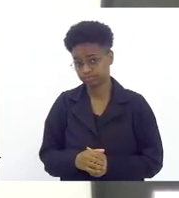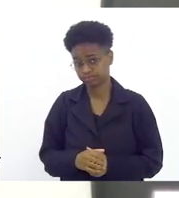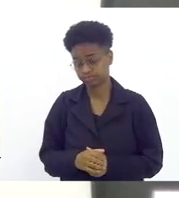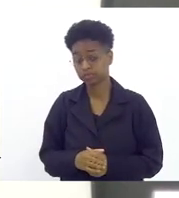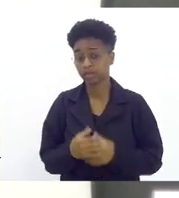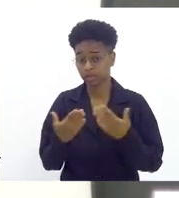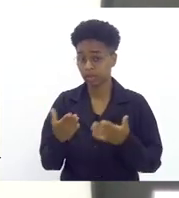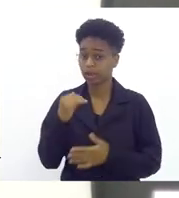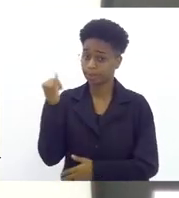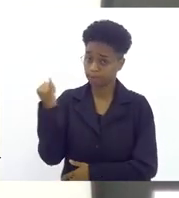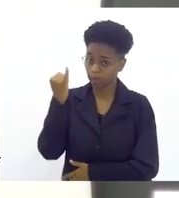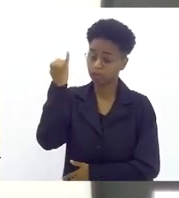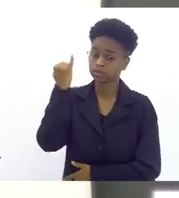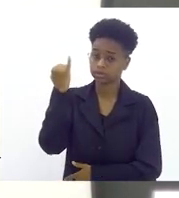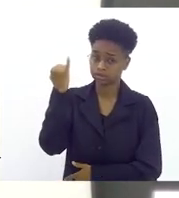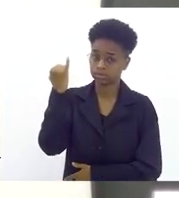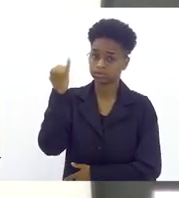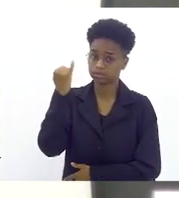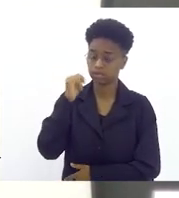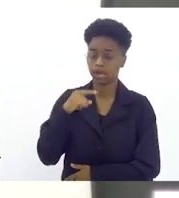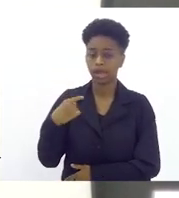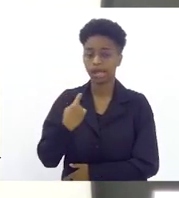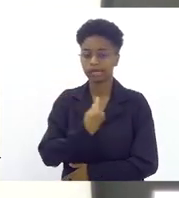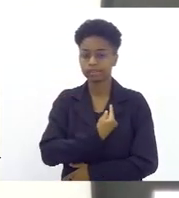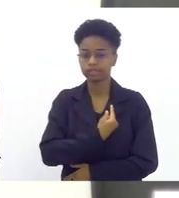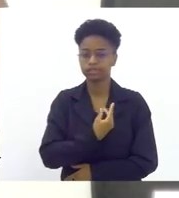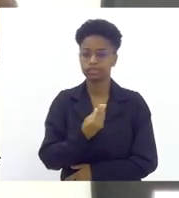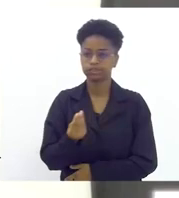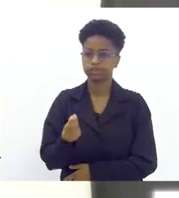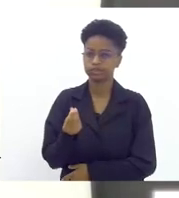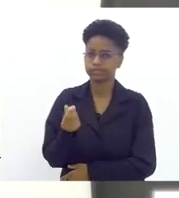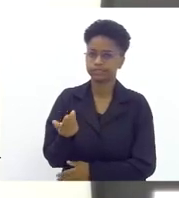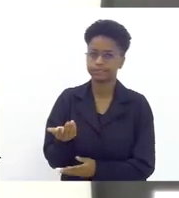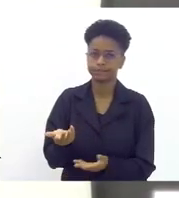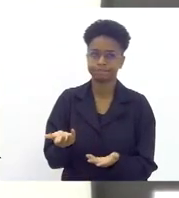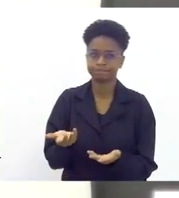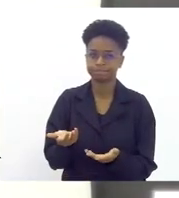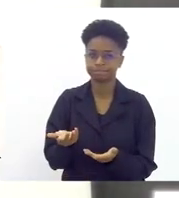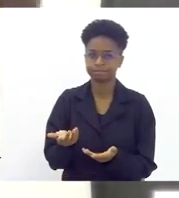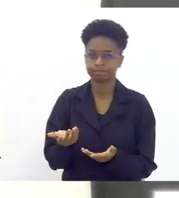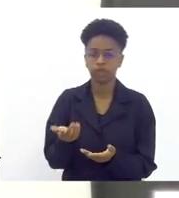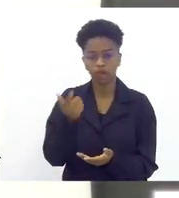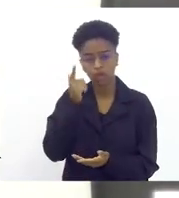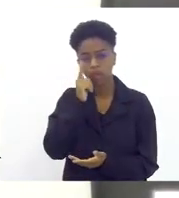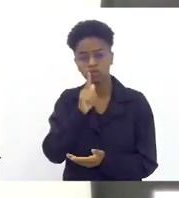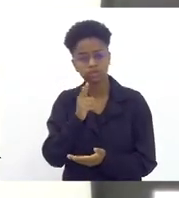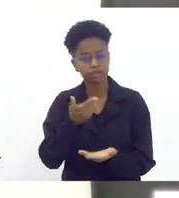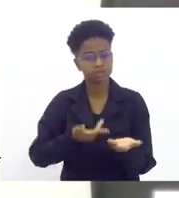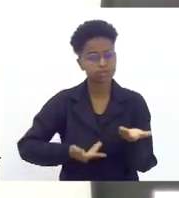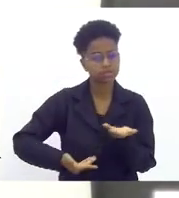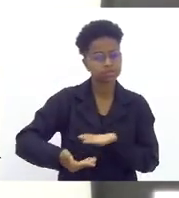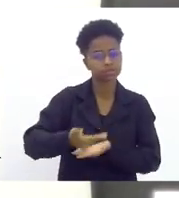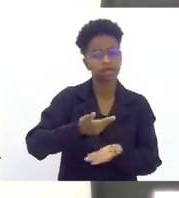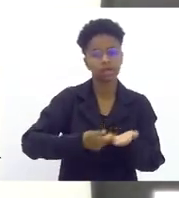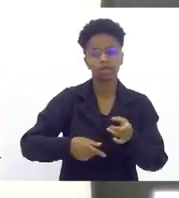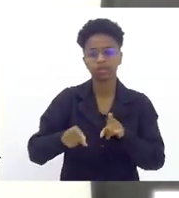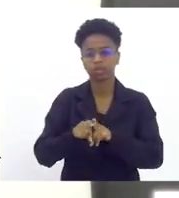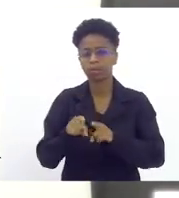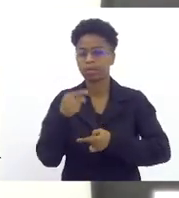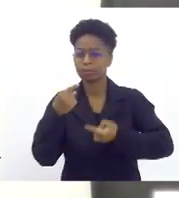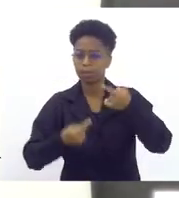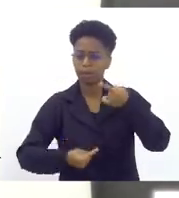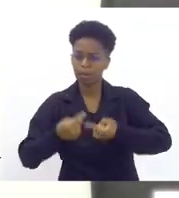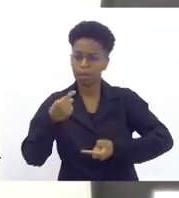é importante, né, que a gente faça essa ponte, que a gente também discuta de